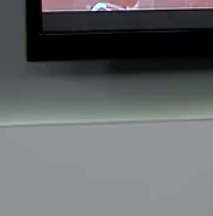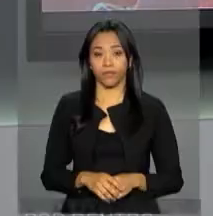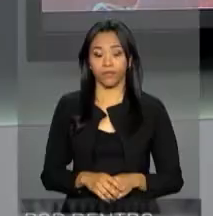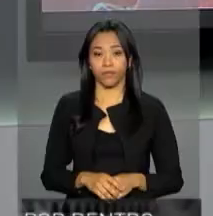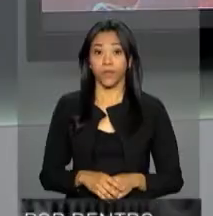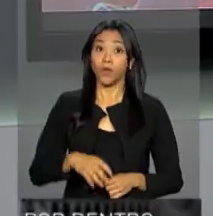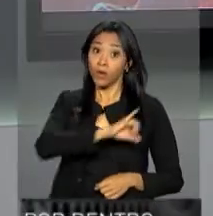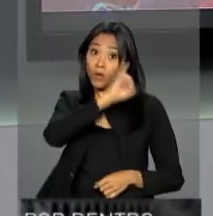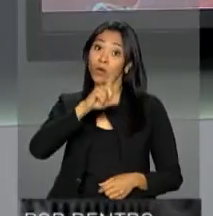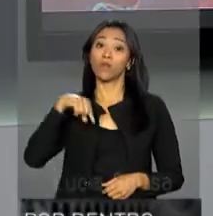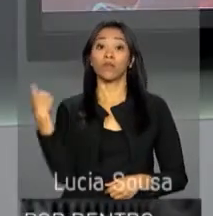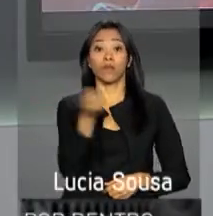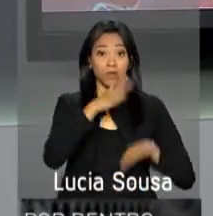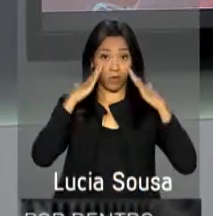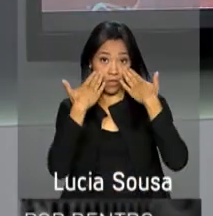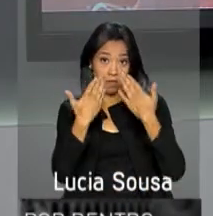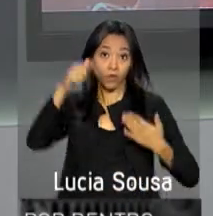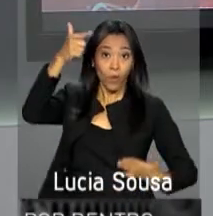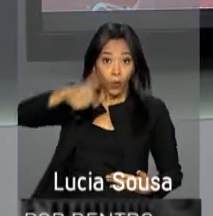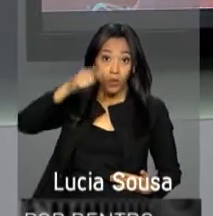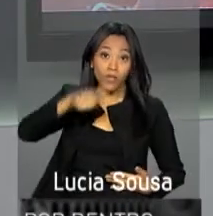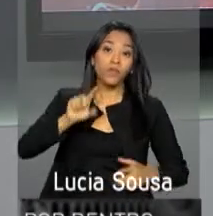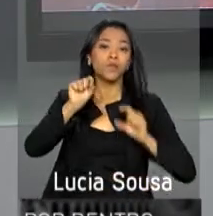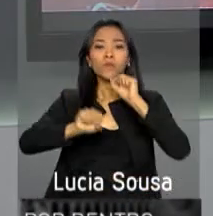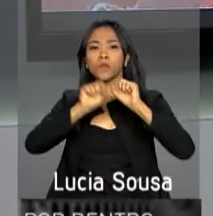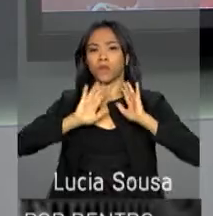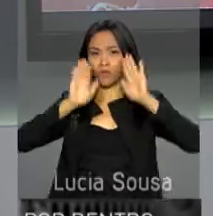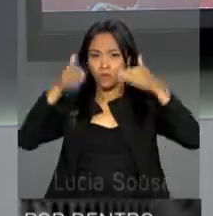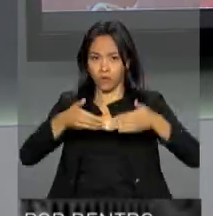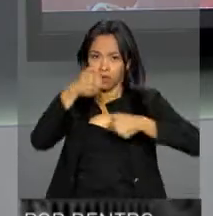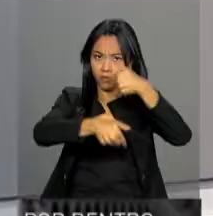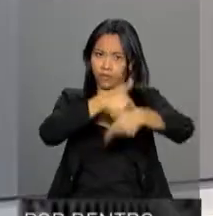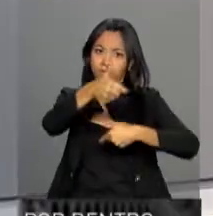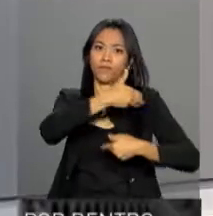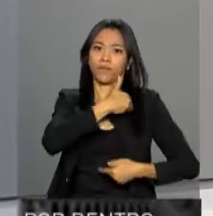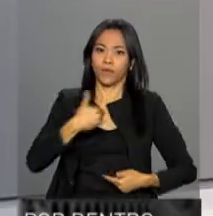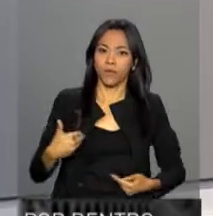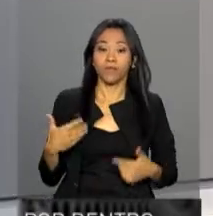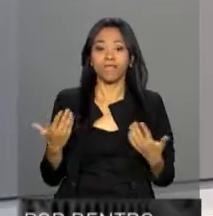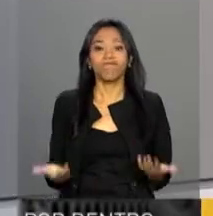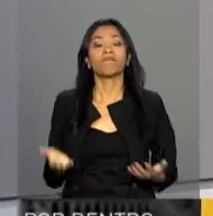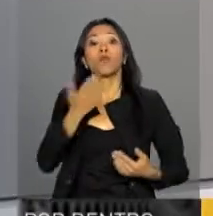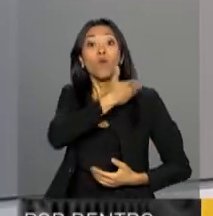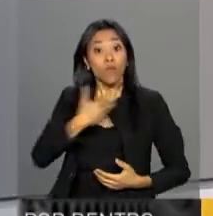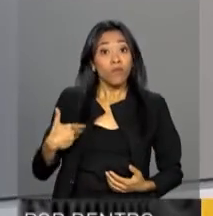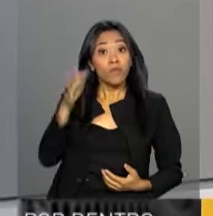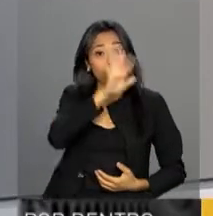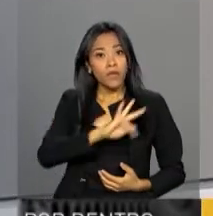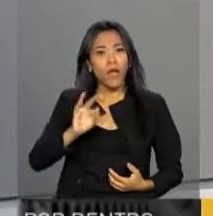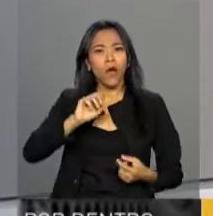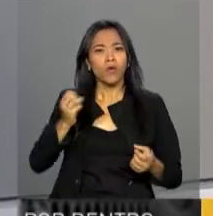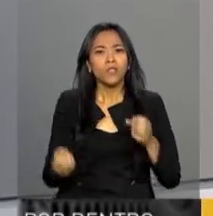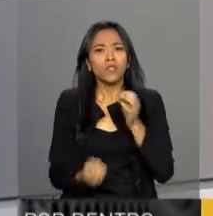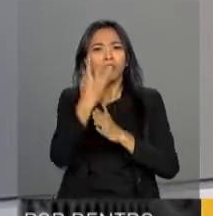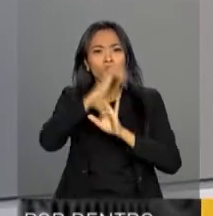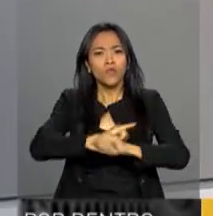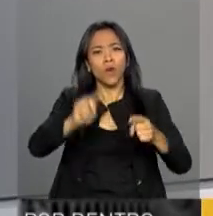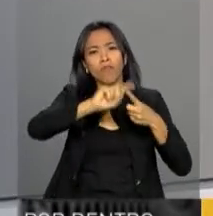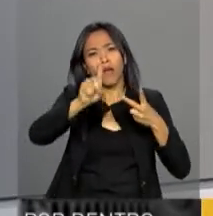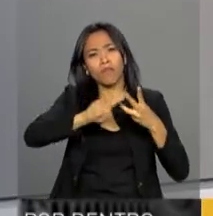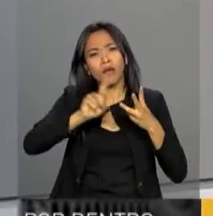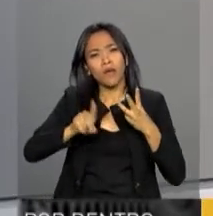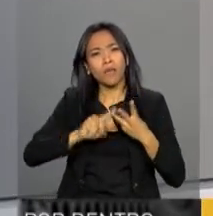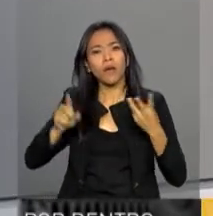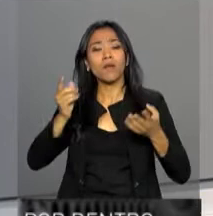olá estamos de volta com mais um programa por dentro do governo o governo federal lançou um conjunto de ações para promover a autonomia